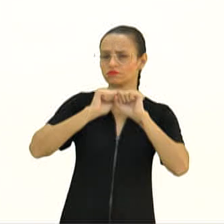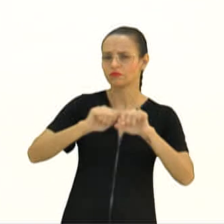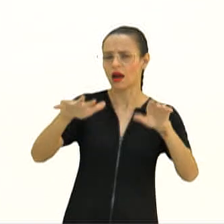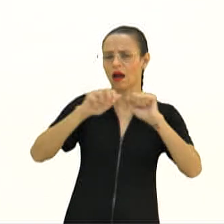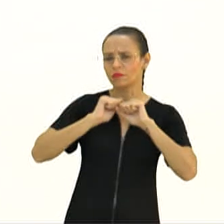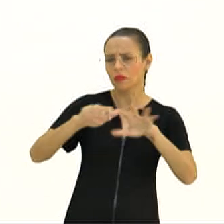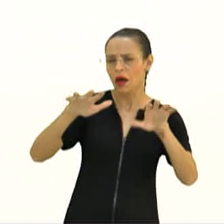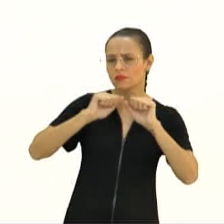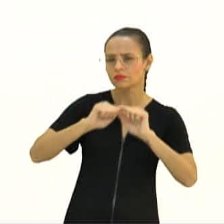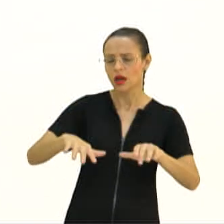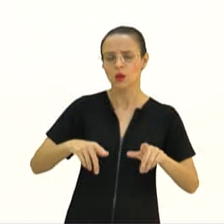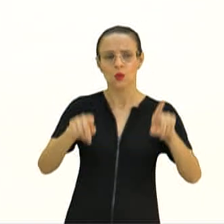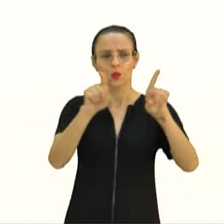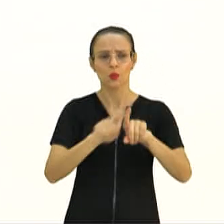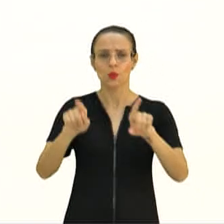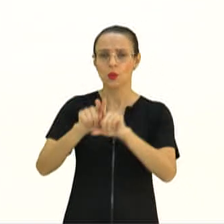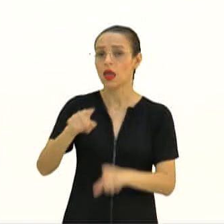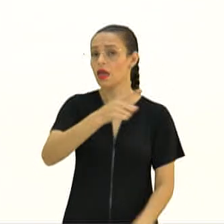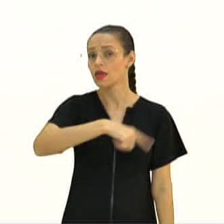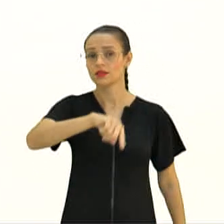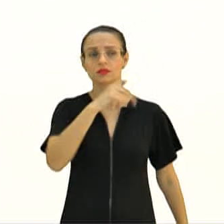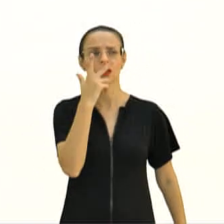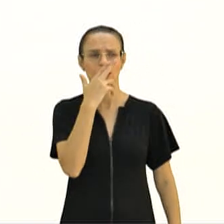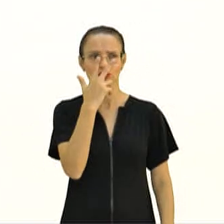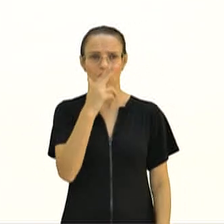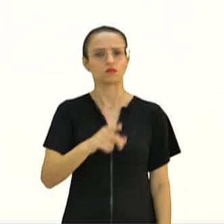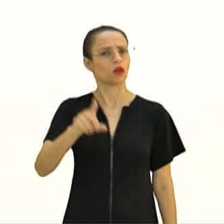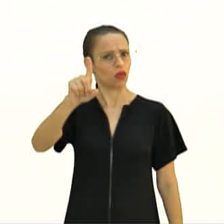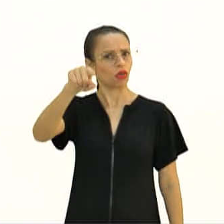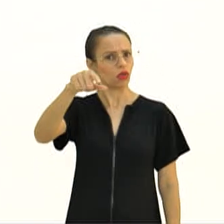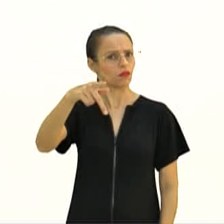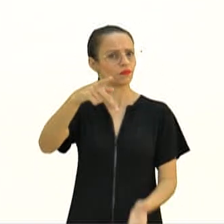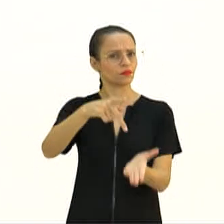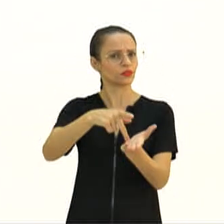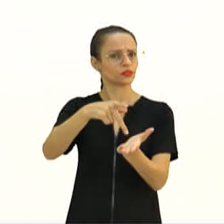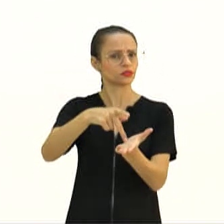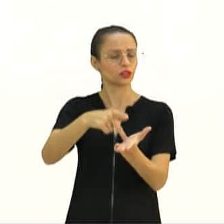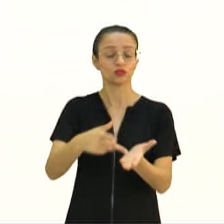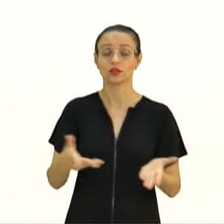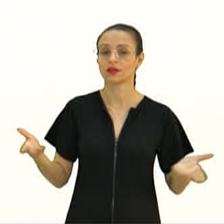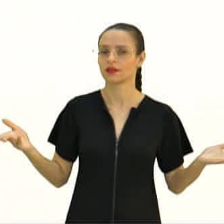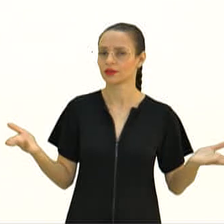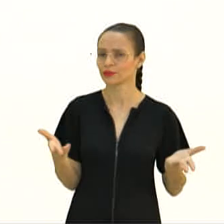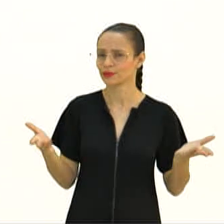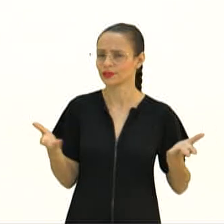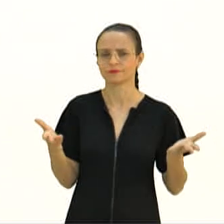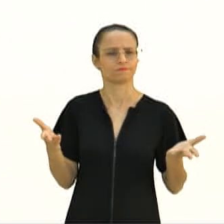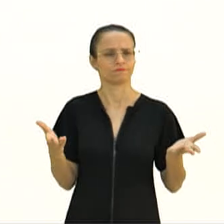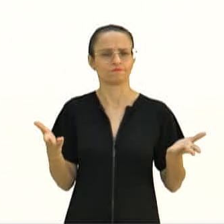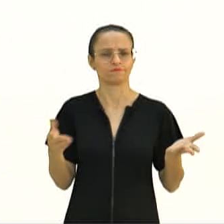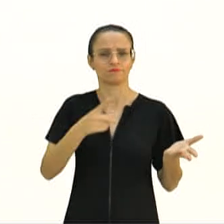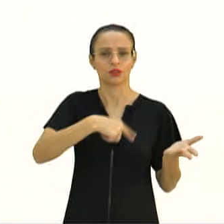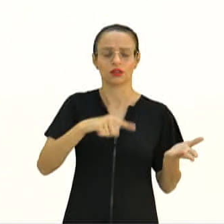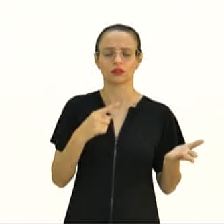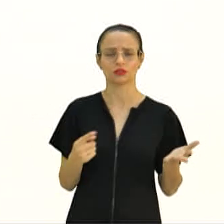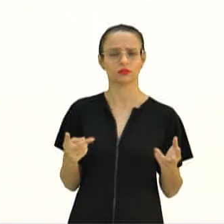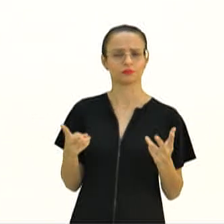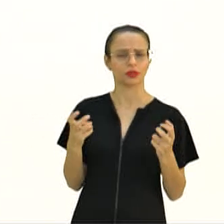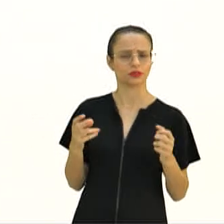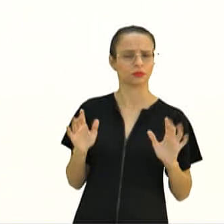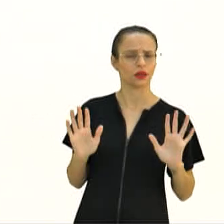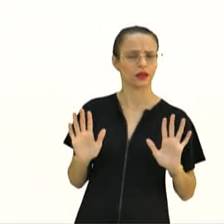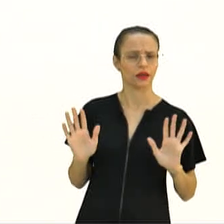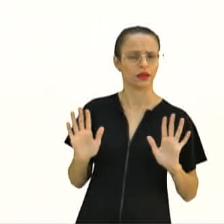muitas vezes, eles achavam que necessariamente era real. Agora, estão percebendo que esse